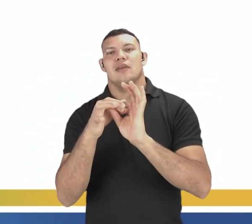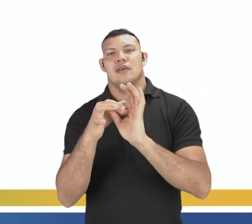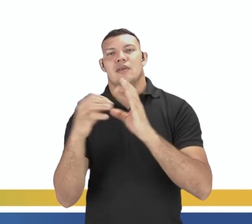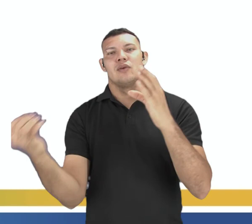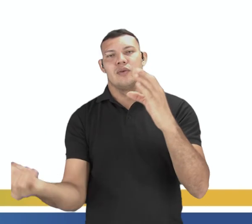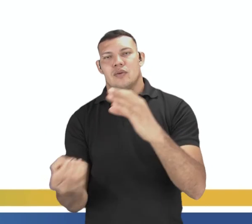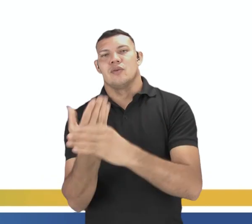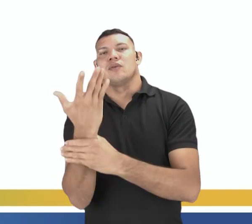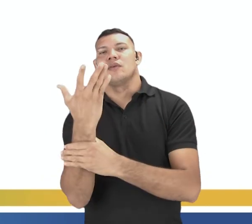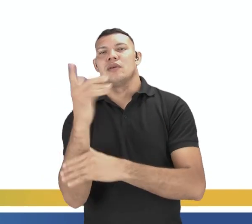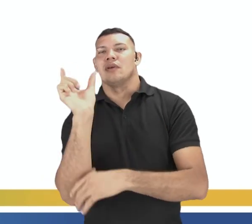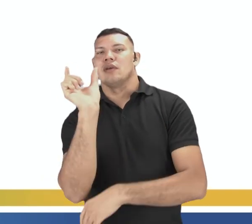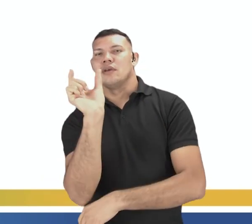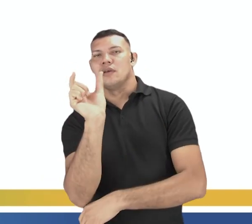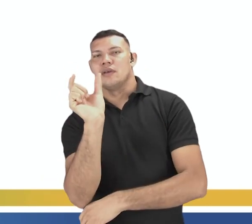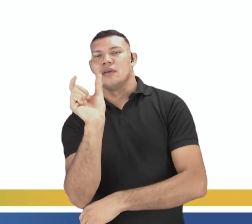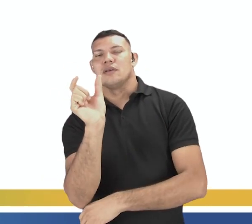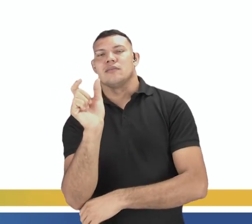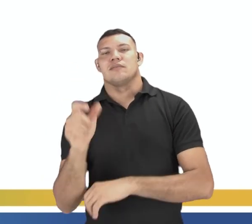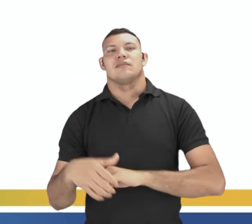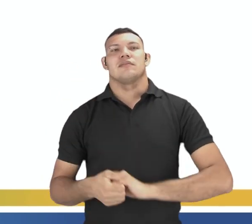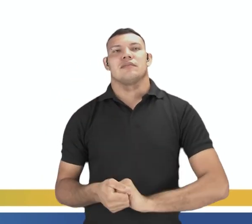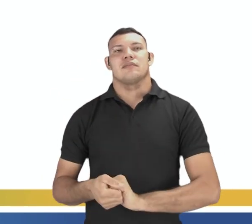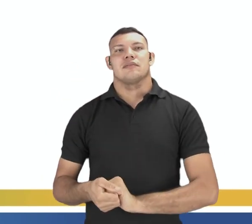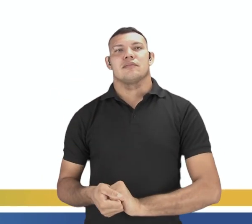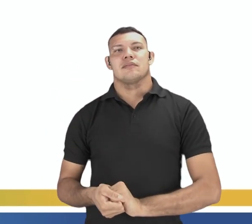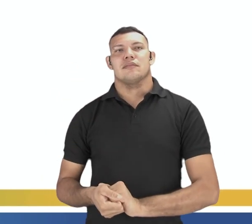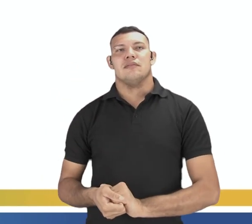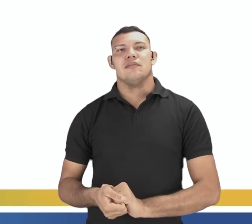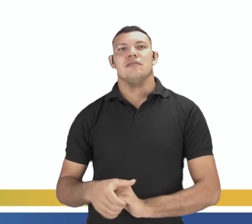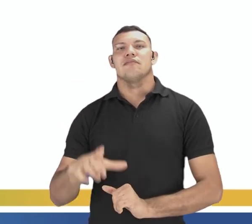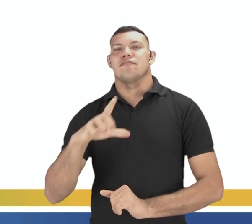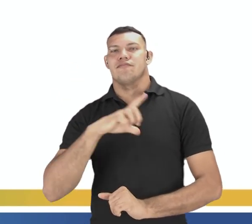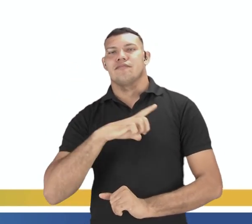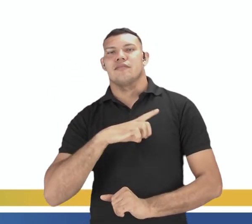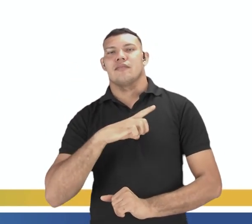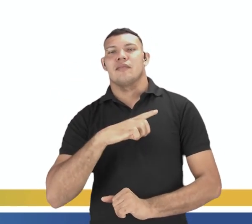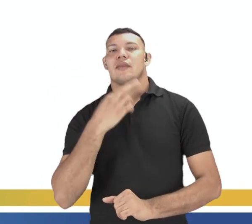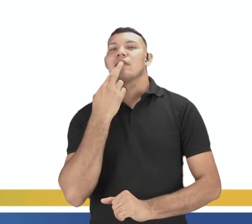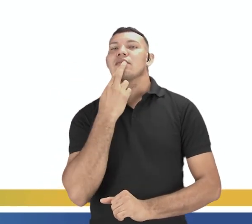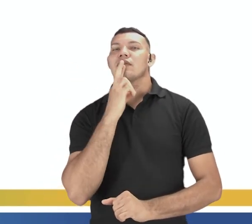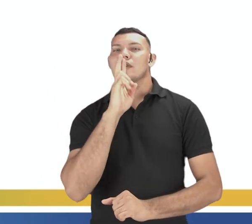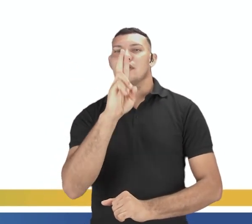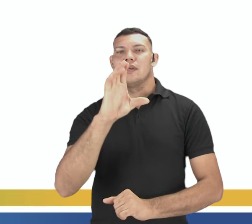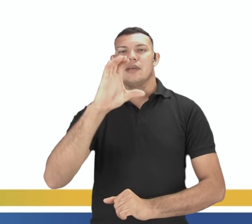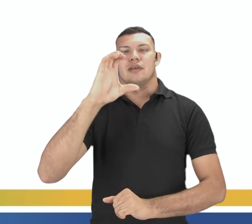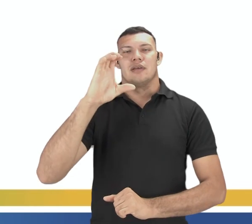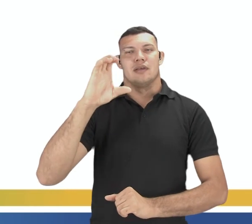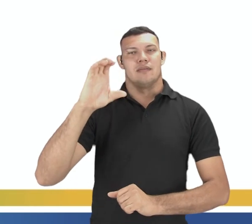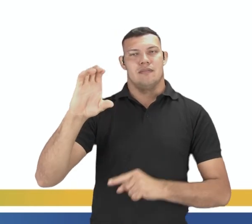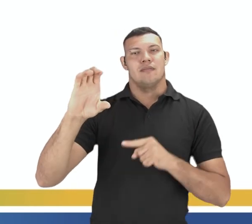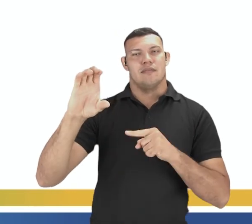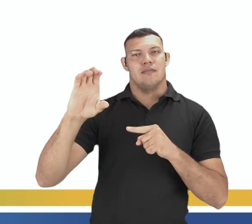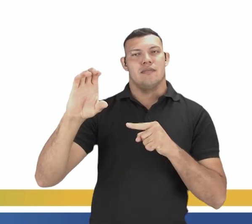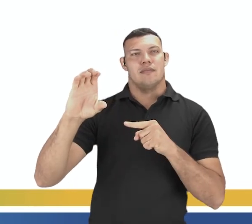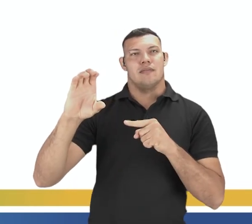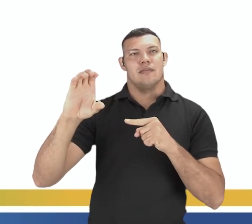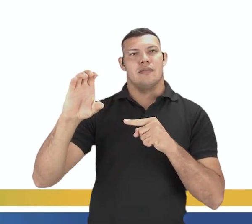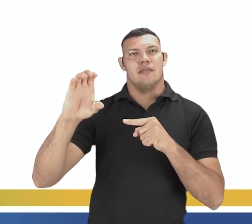palavra apenas com um radical. Então, teremos aqui, resposta correta, letra